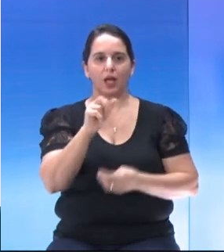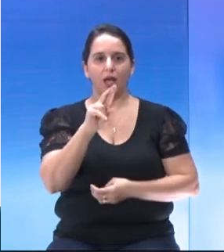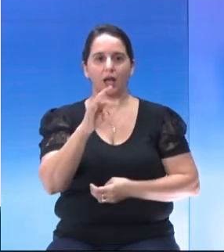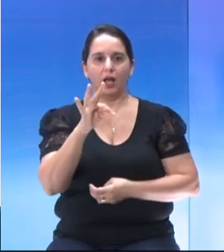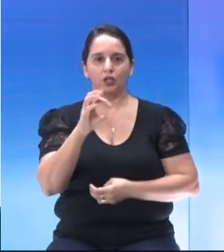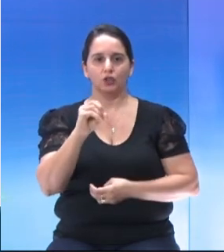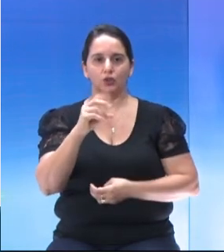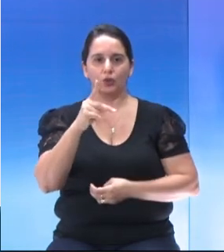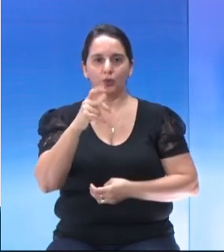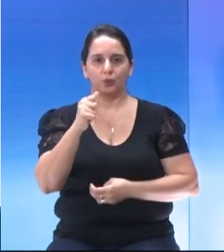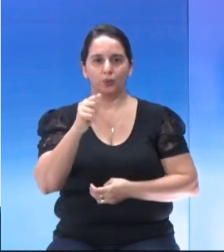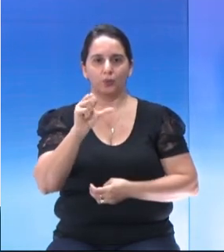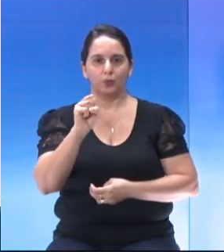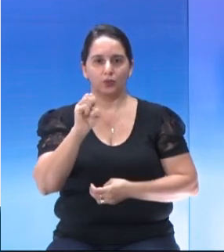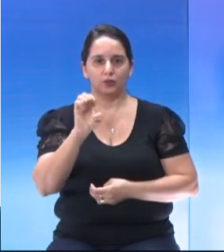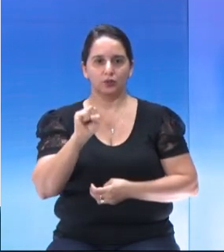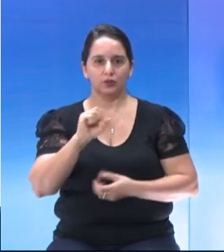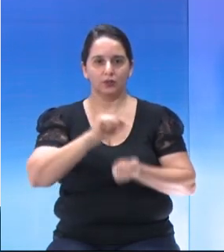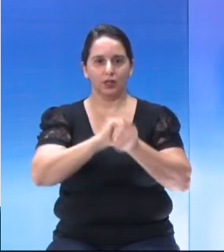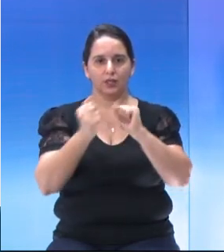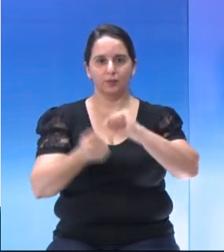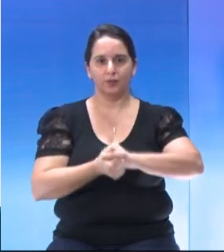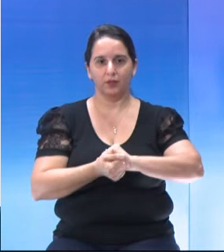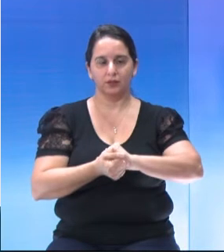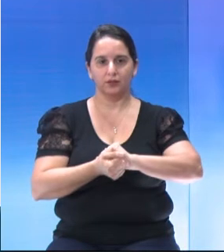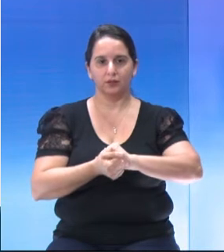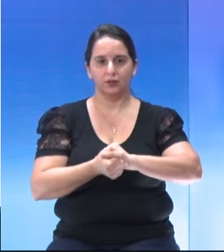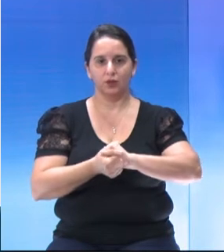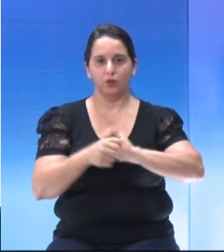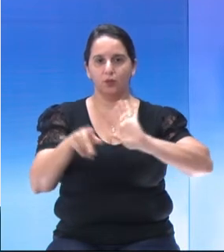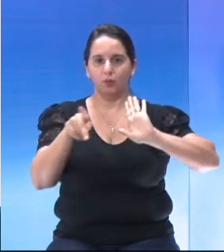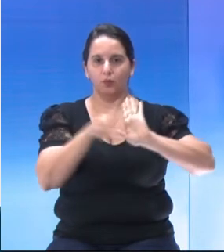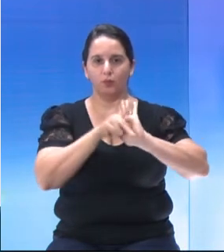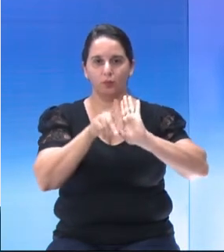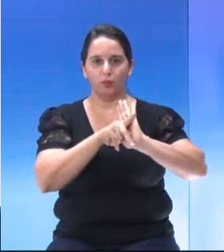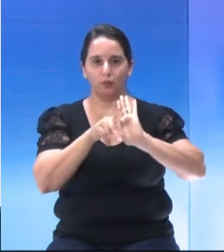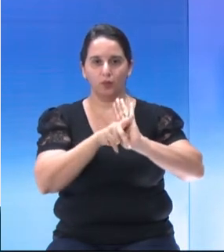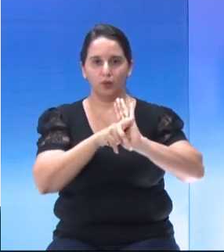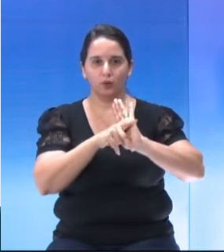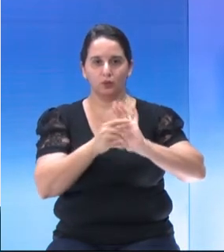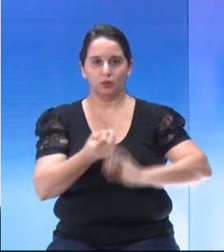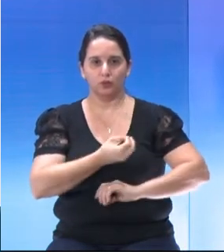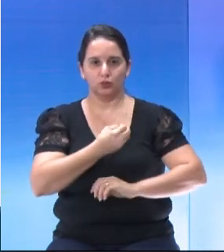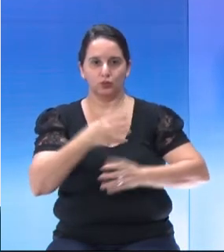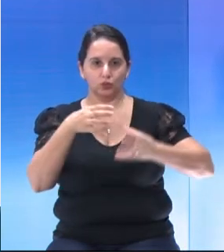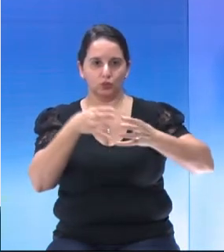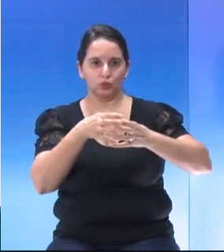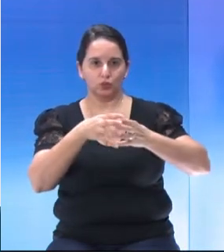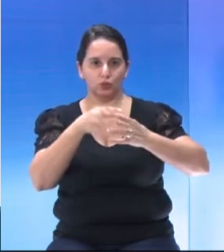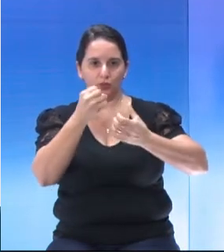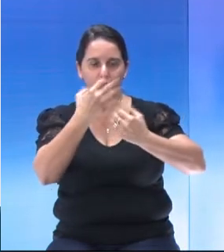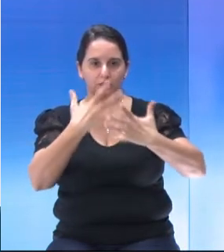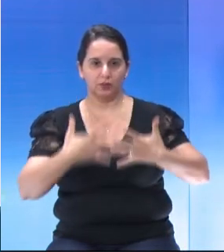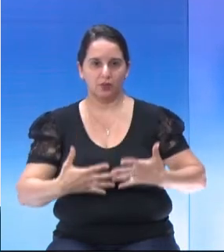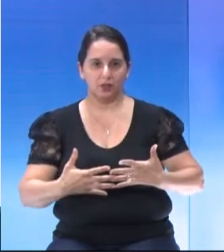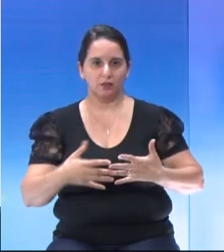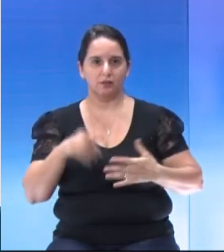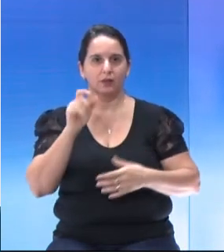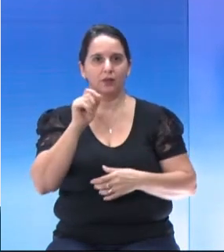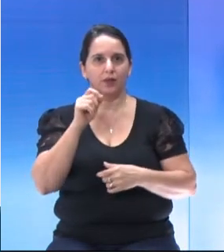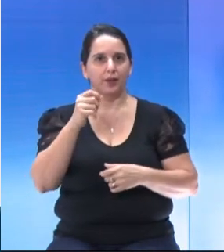Uma adaptação associada a esse bioma presente nos seres vivos dos grupos